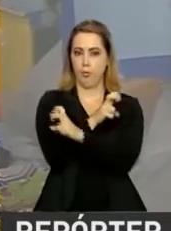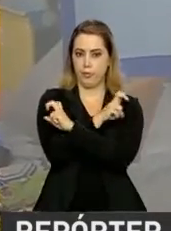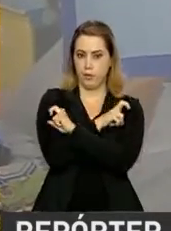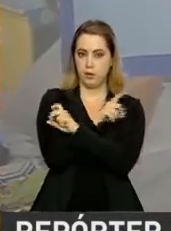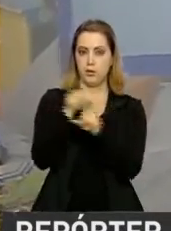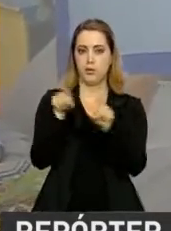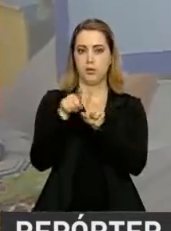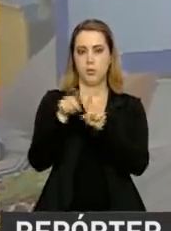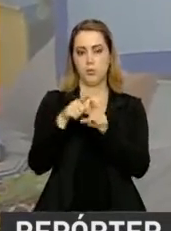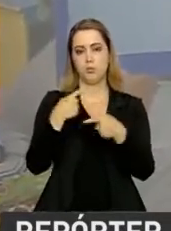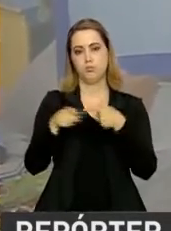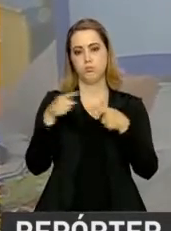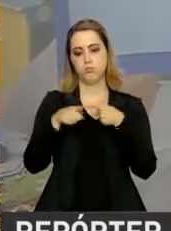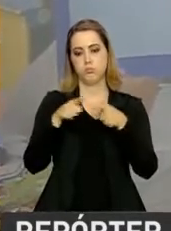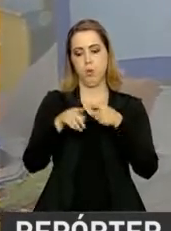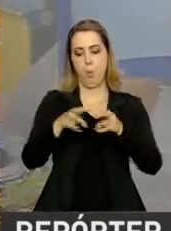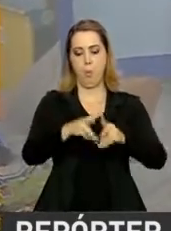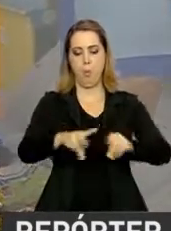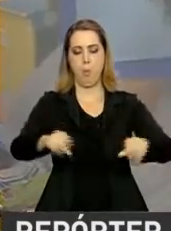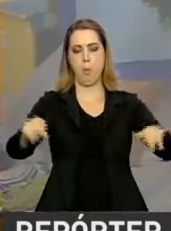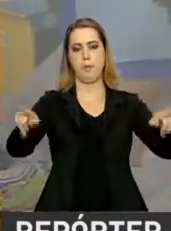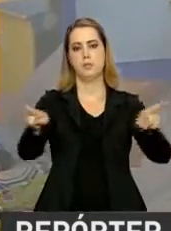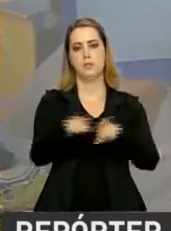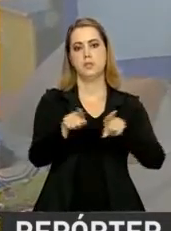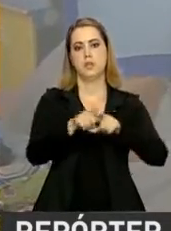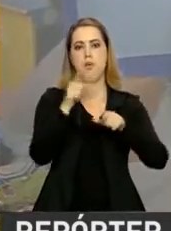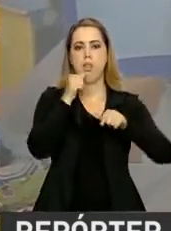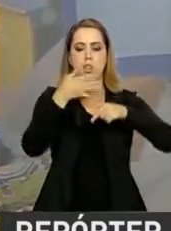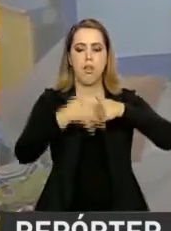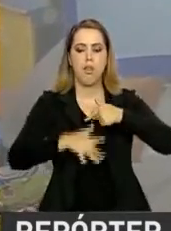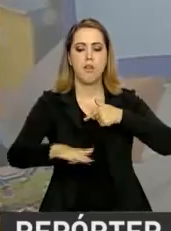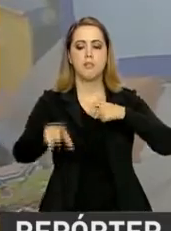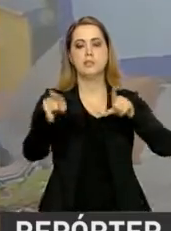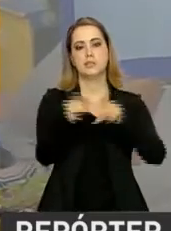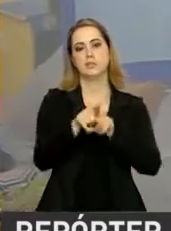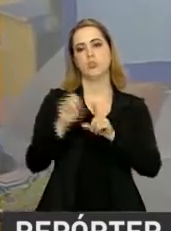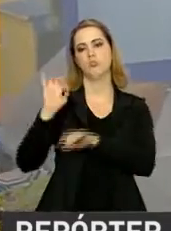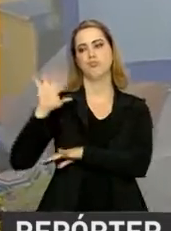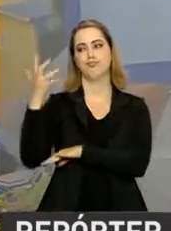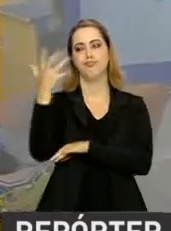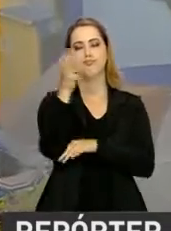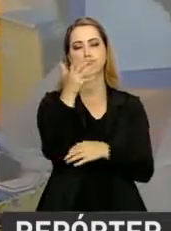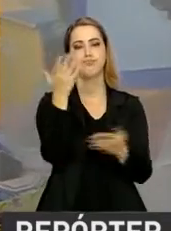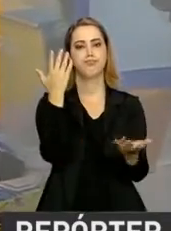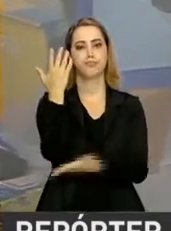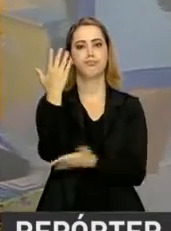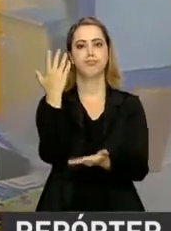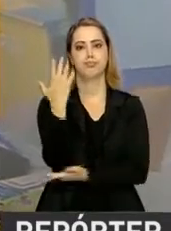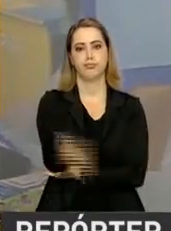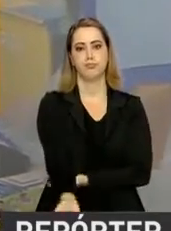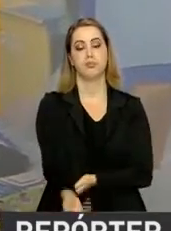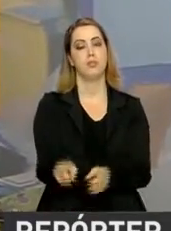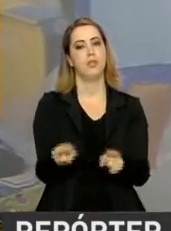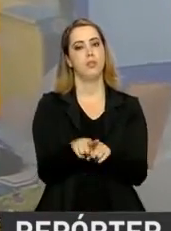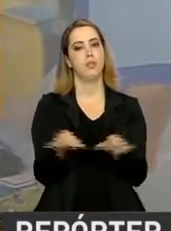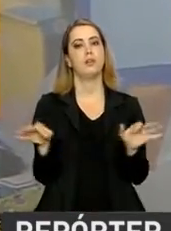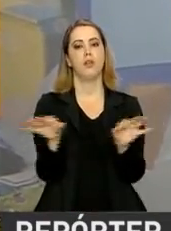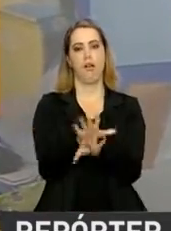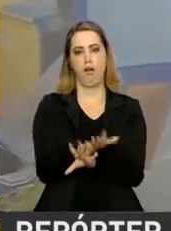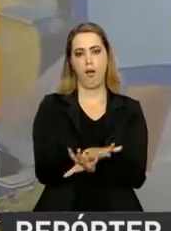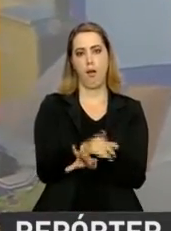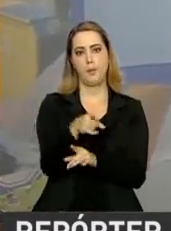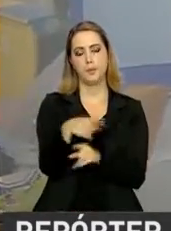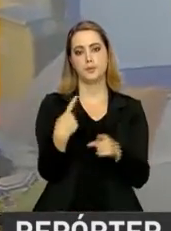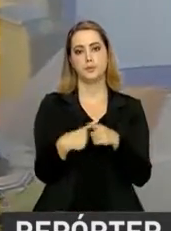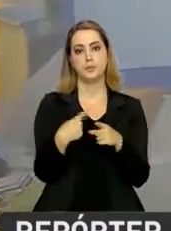também acabam com a biodiversidade elimina algo mais alguns microorganismos é importante